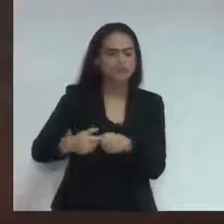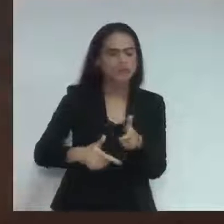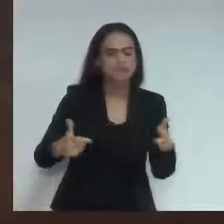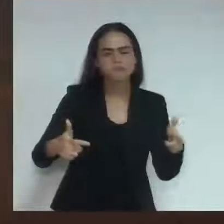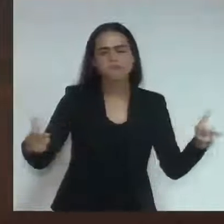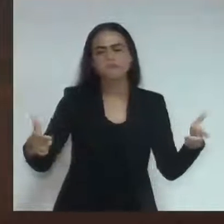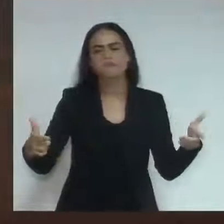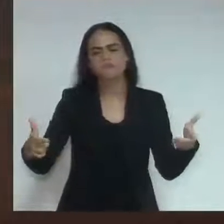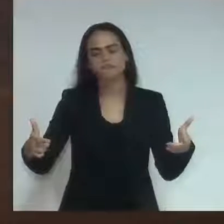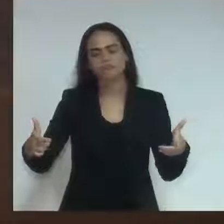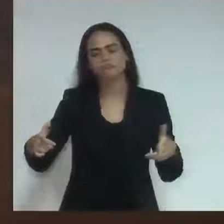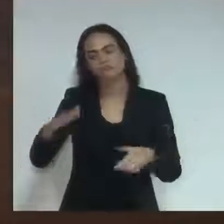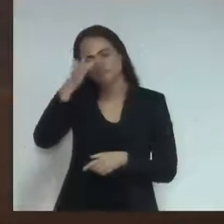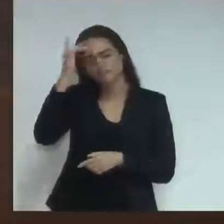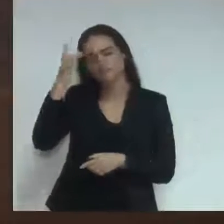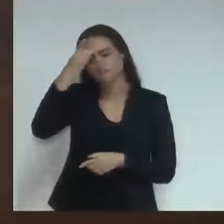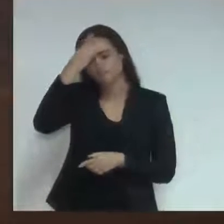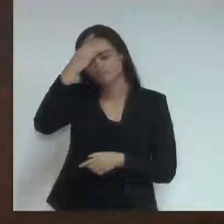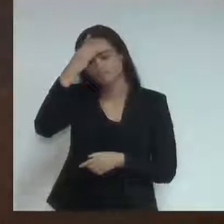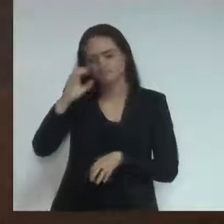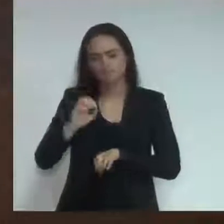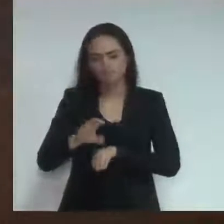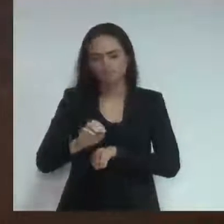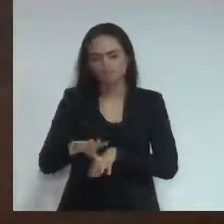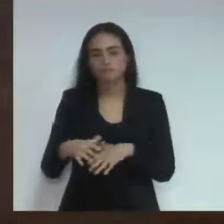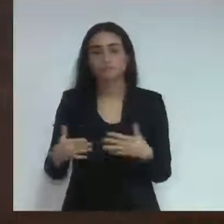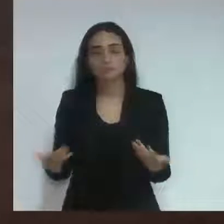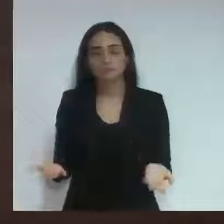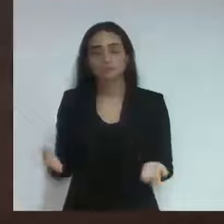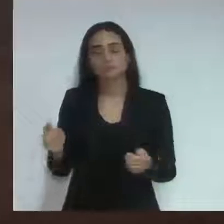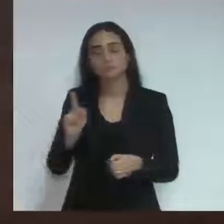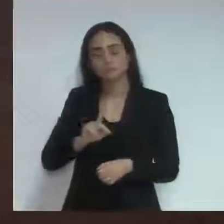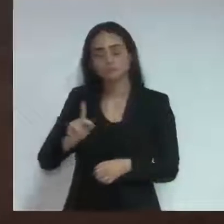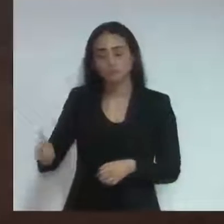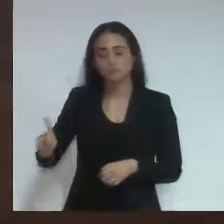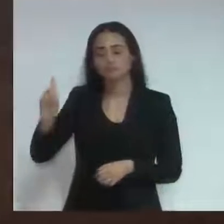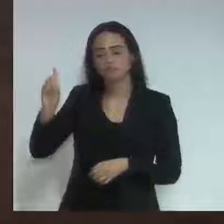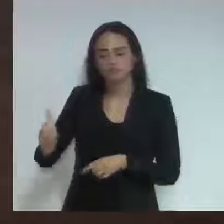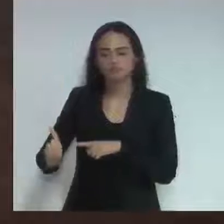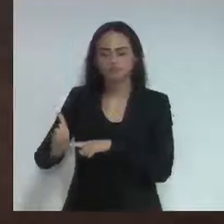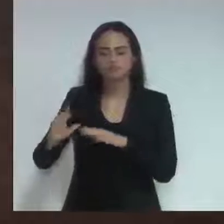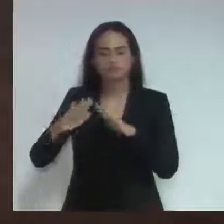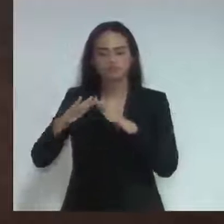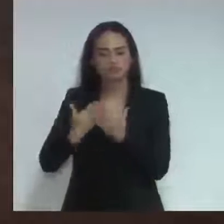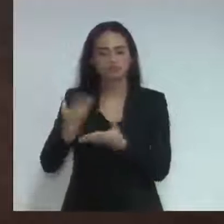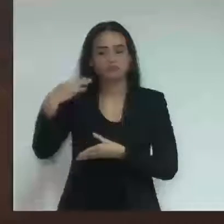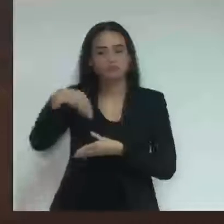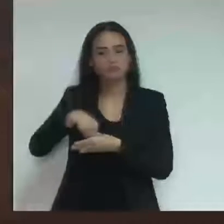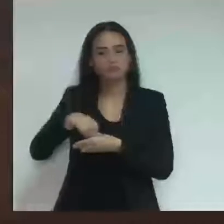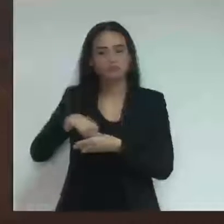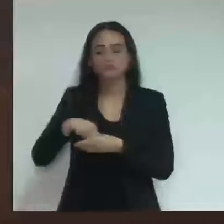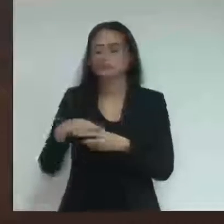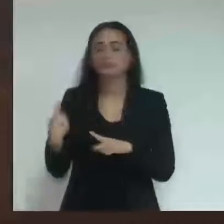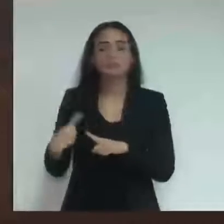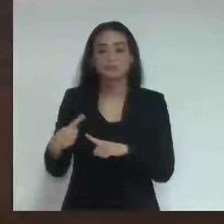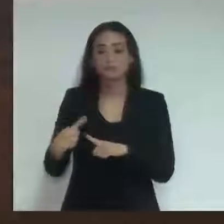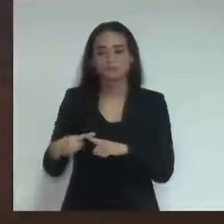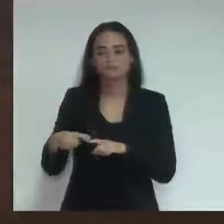escolas. Porque os professores, os diretores estão lá para educar, para